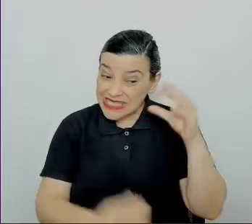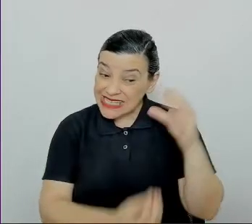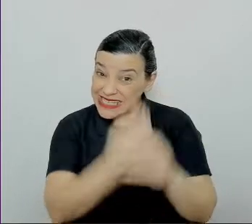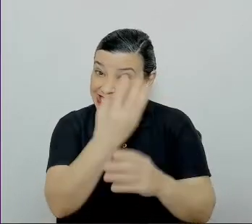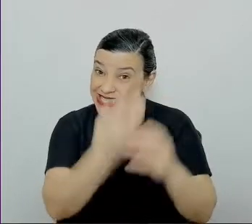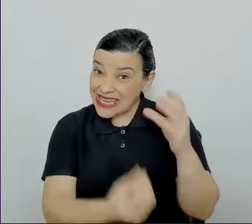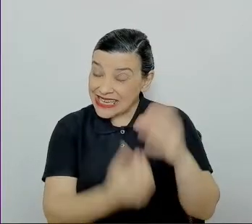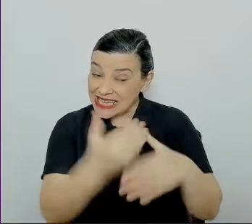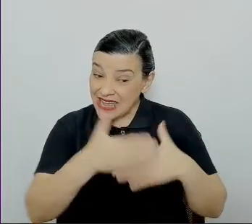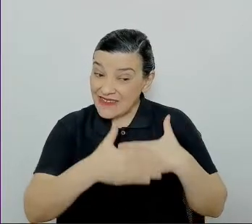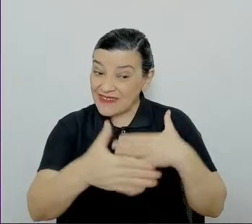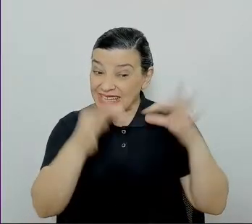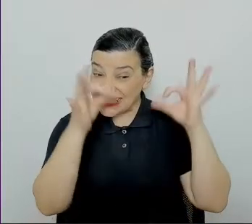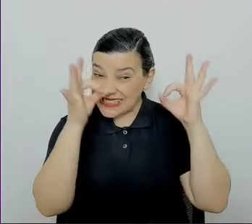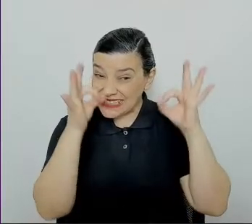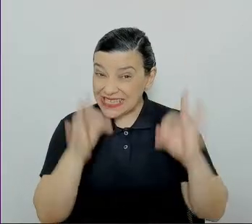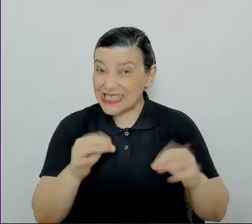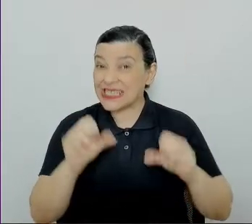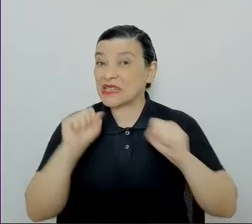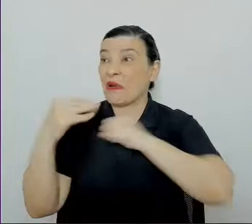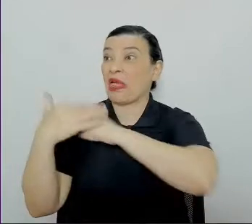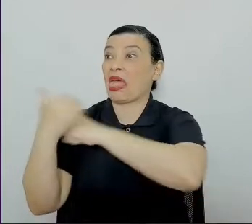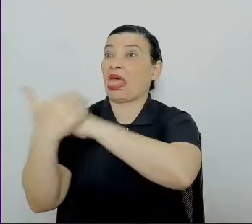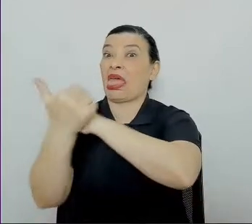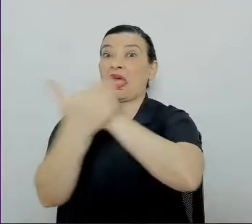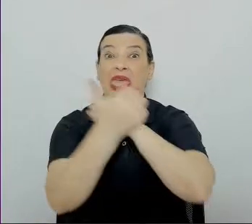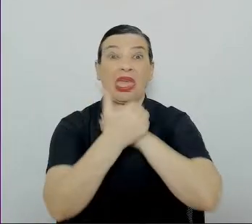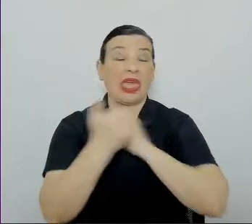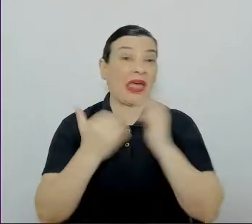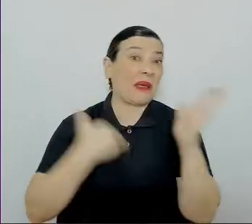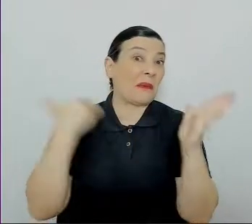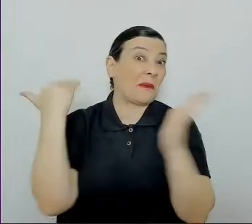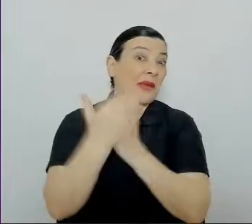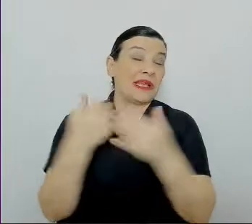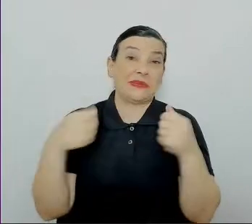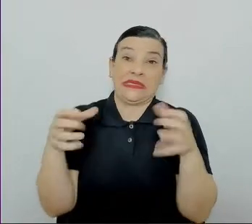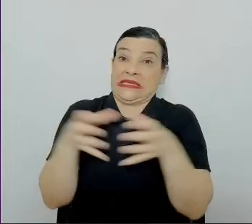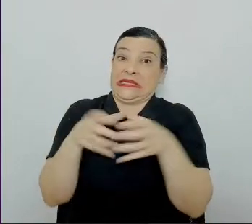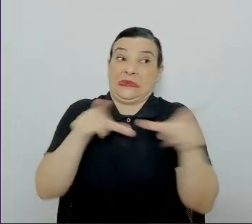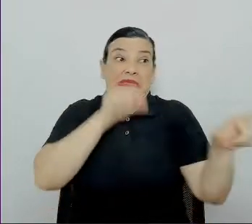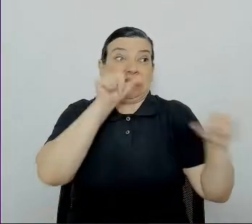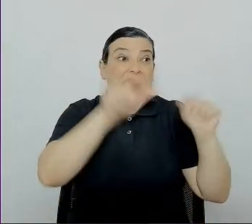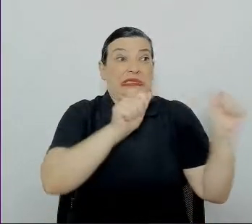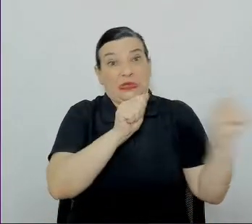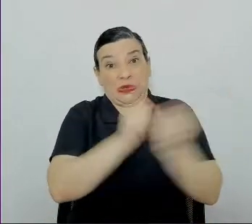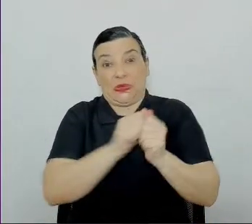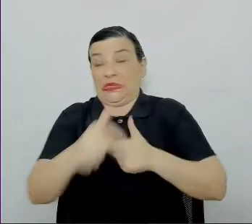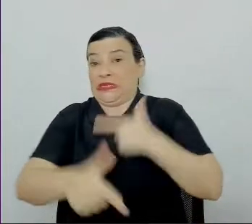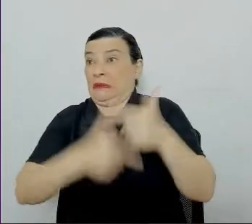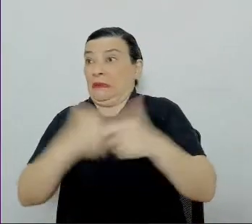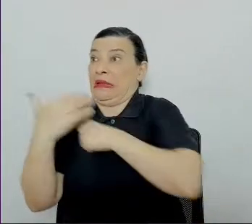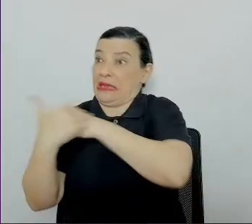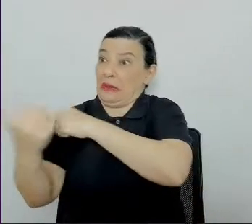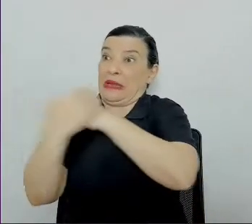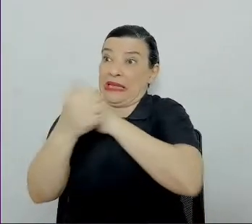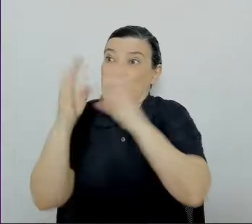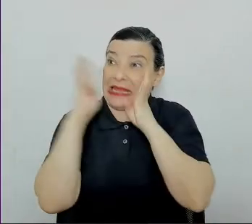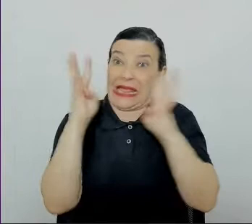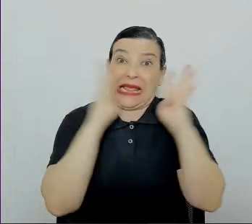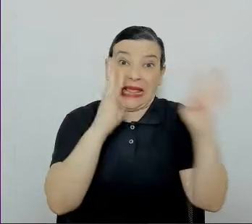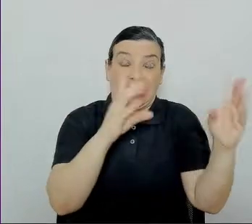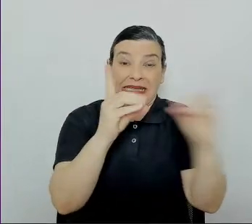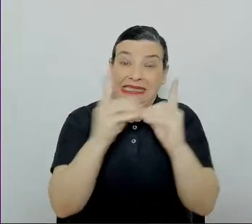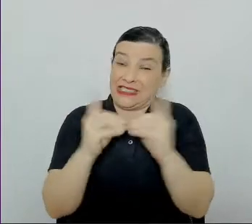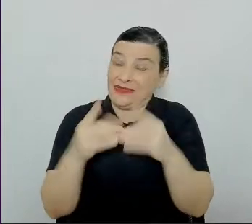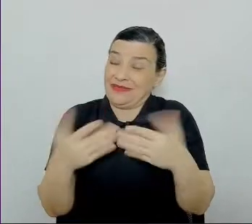certo, vai encher de ticket no suporte, ou você vai ter que ter uma equipe gigantesca para dar conta, e às vezes não faz sentido para a empresa manter aquela operação